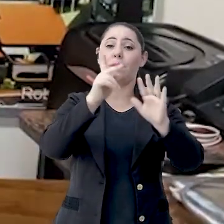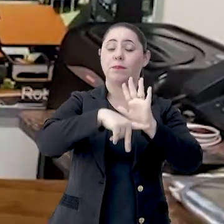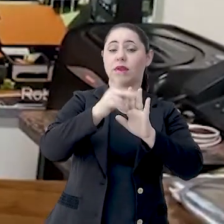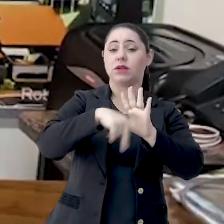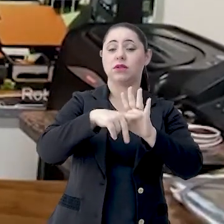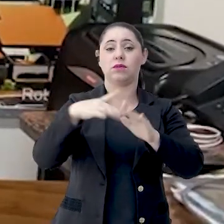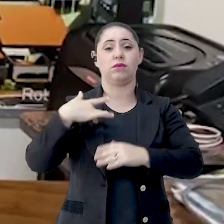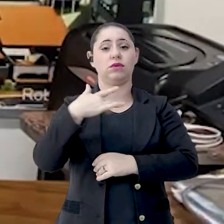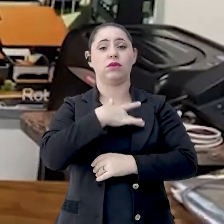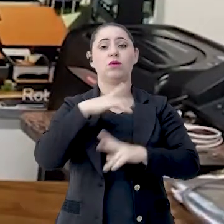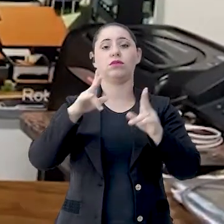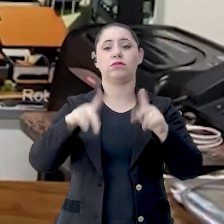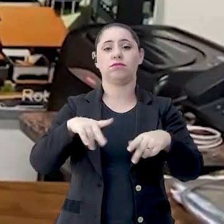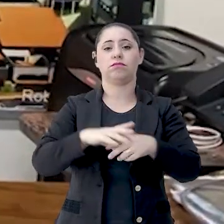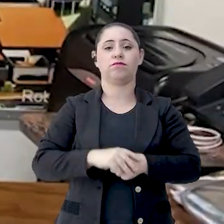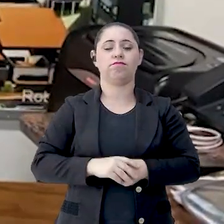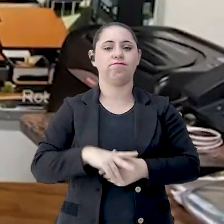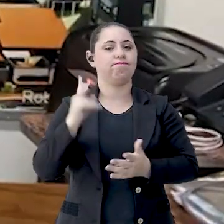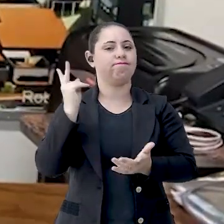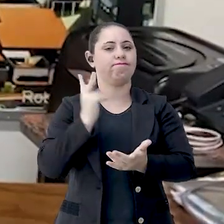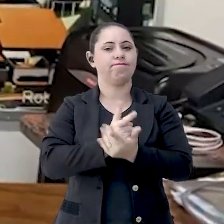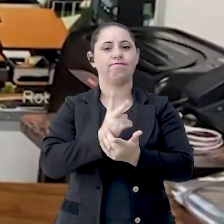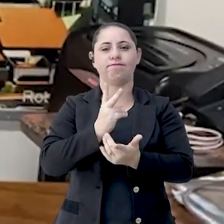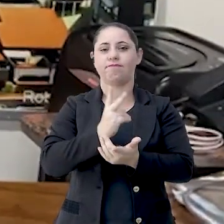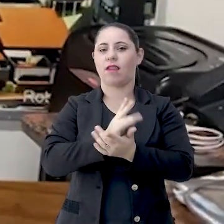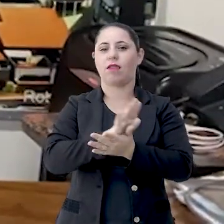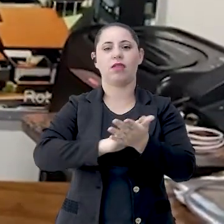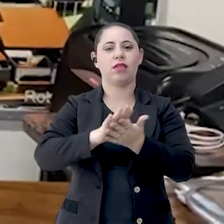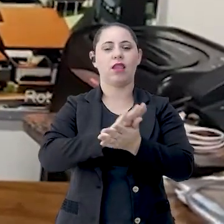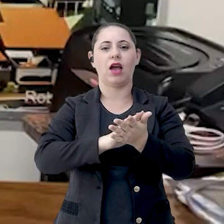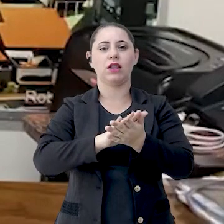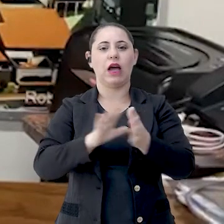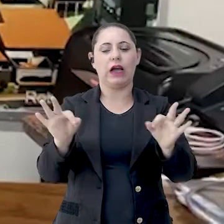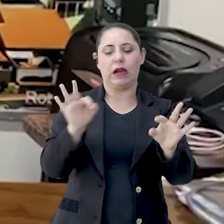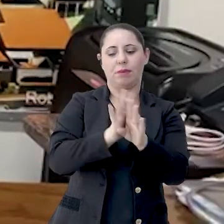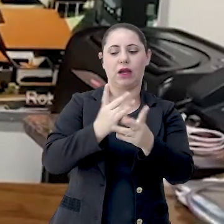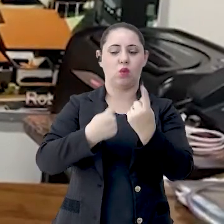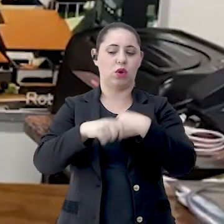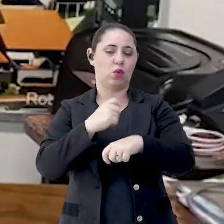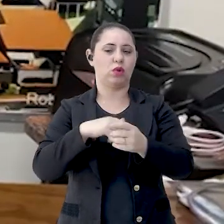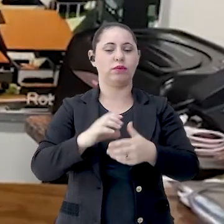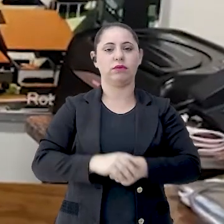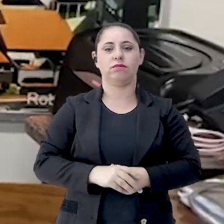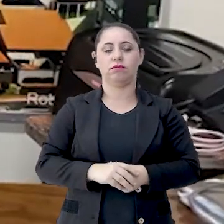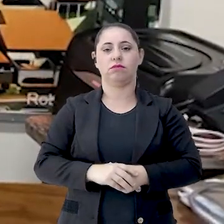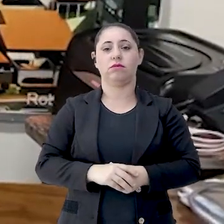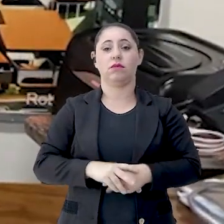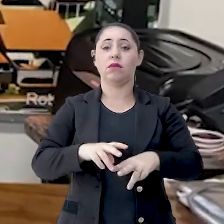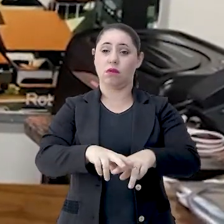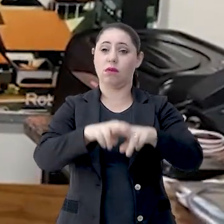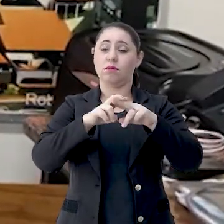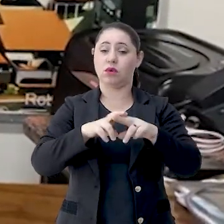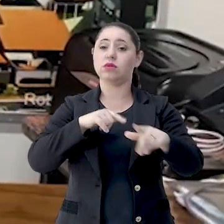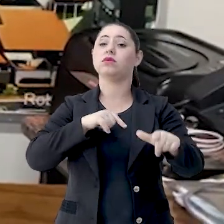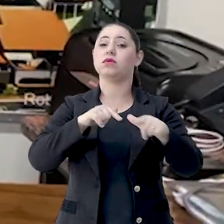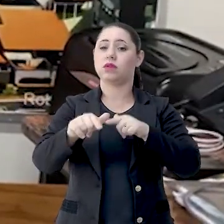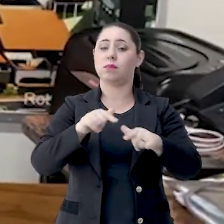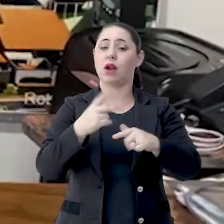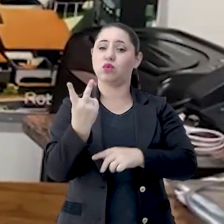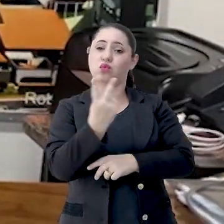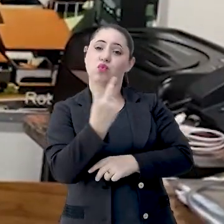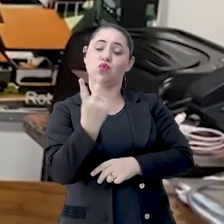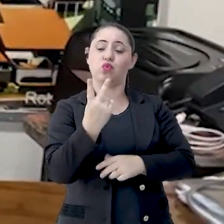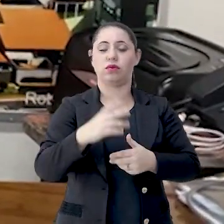estamos tendo índices de recuperação altíssimos daqueles que foram atingidos pelo